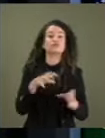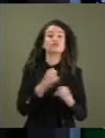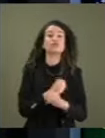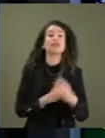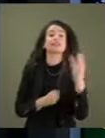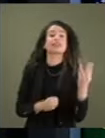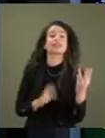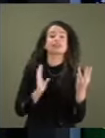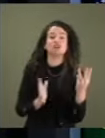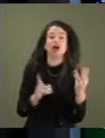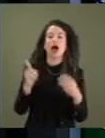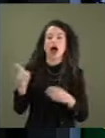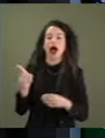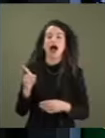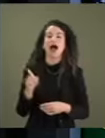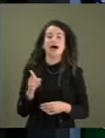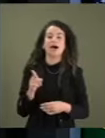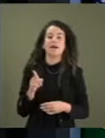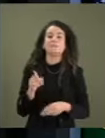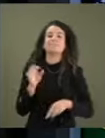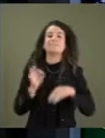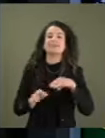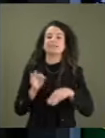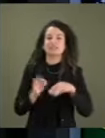Zavascki pediu vista.